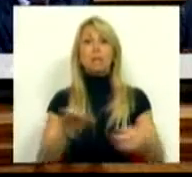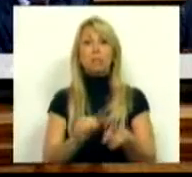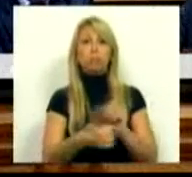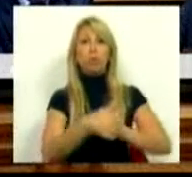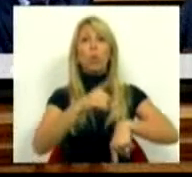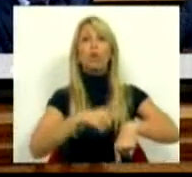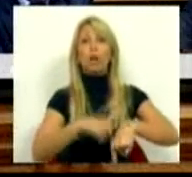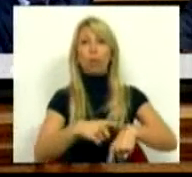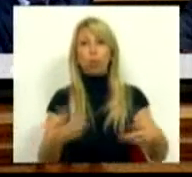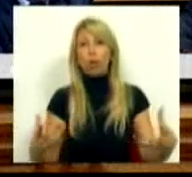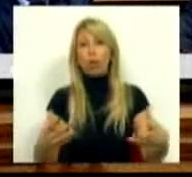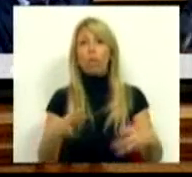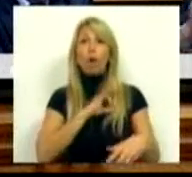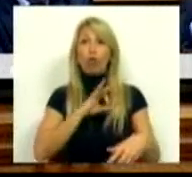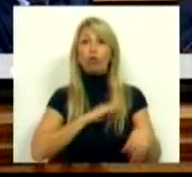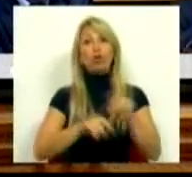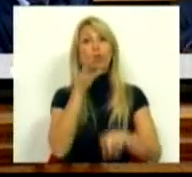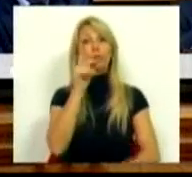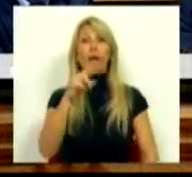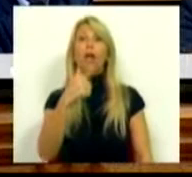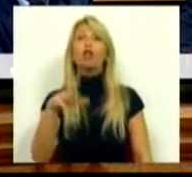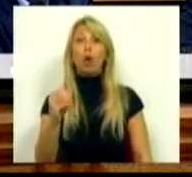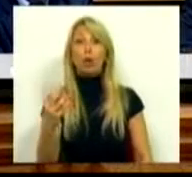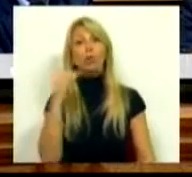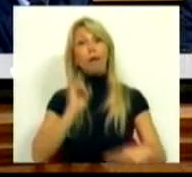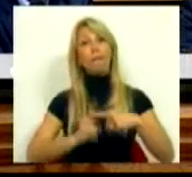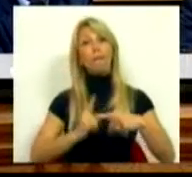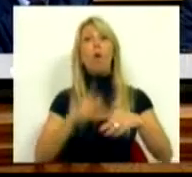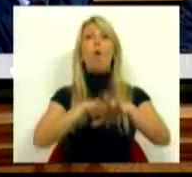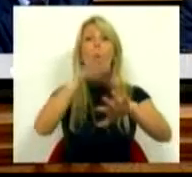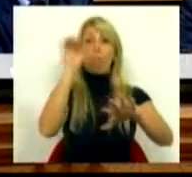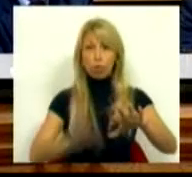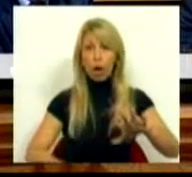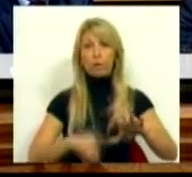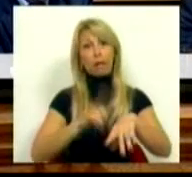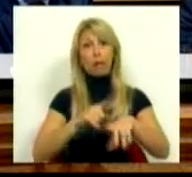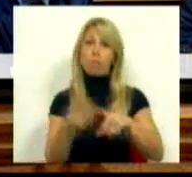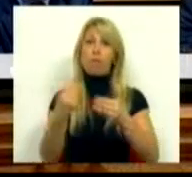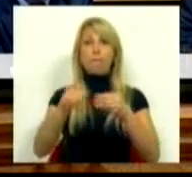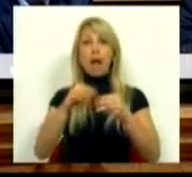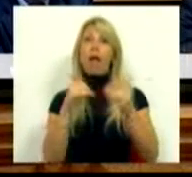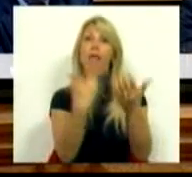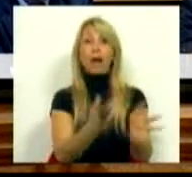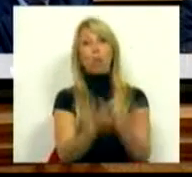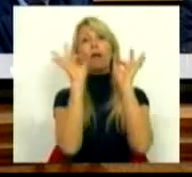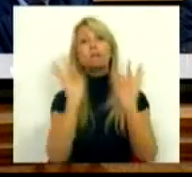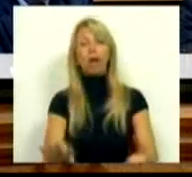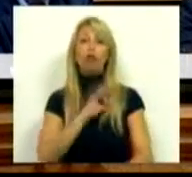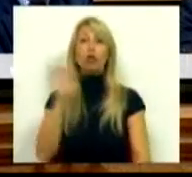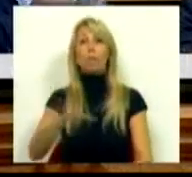o tempo, mas o Sr. Deputado António José Seguro está a beneficiar do tempo a mais que o Sr. Primeiro-Ministro teve na primeira